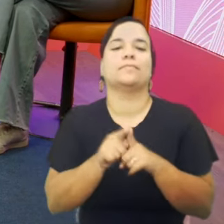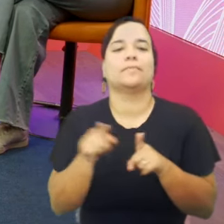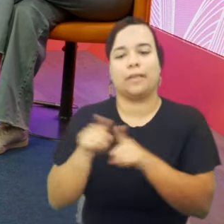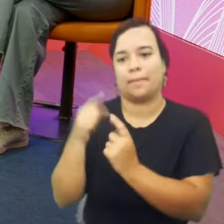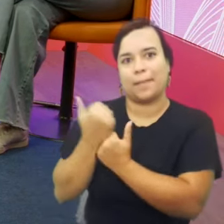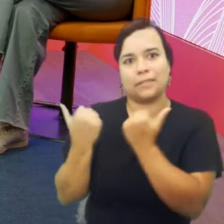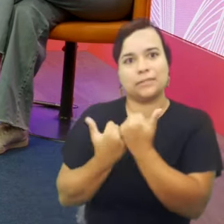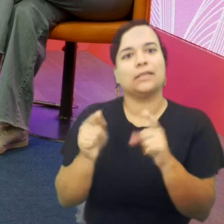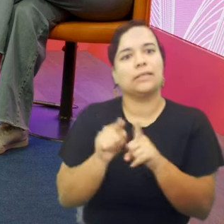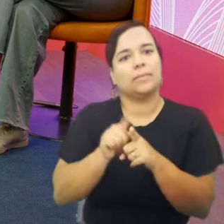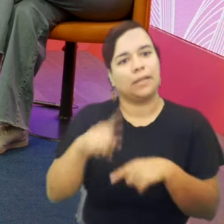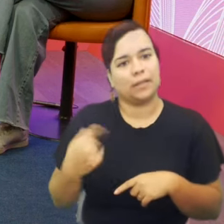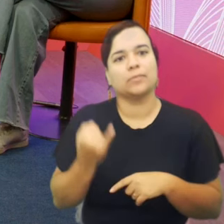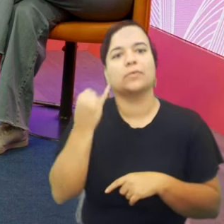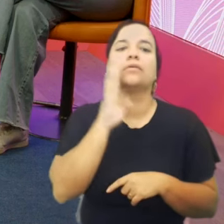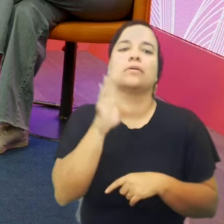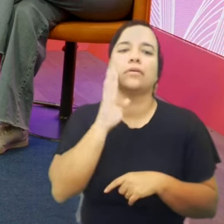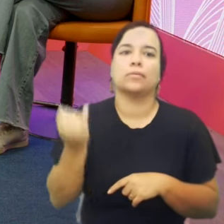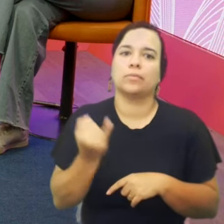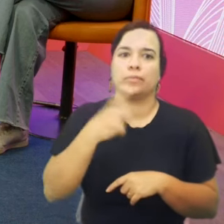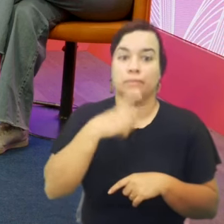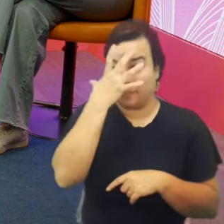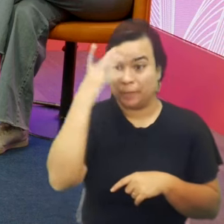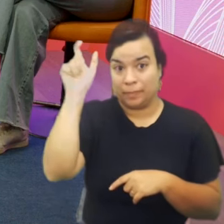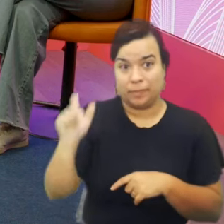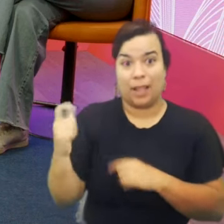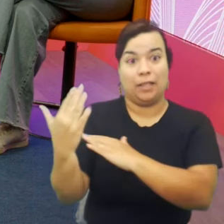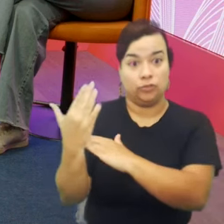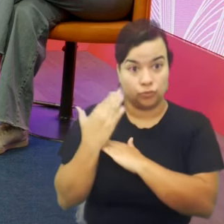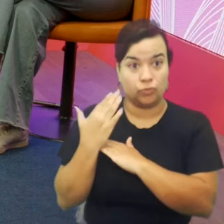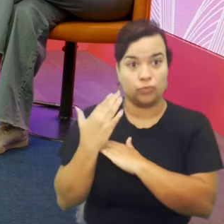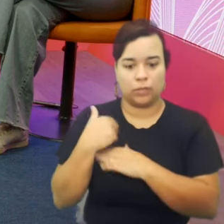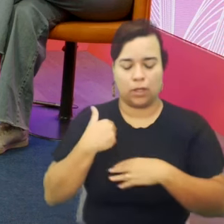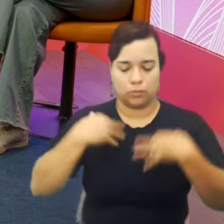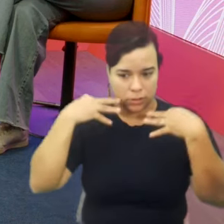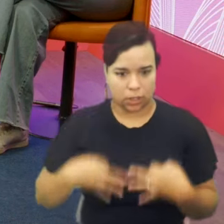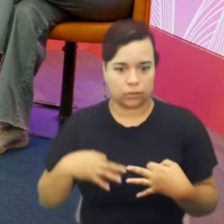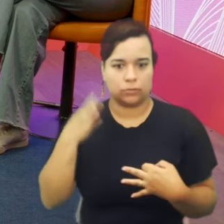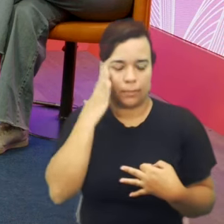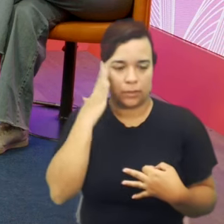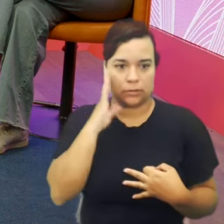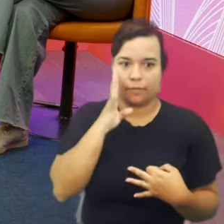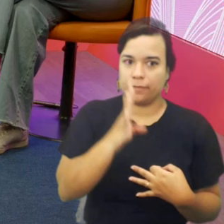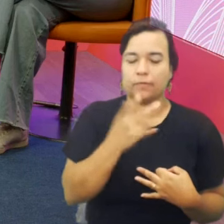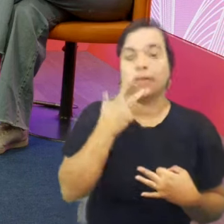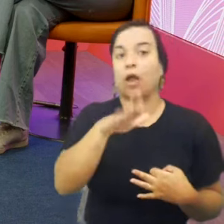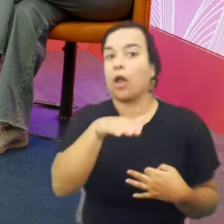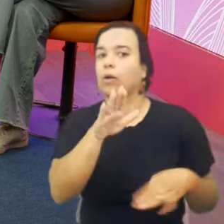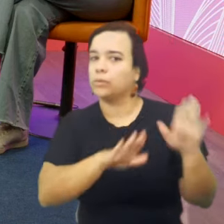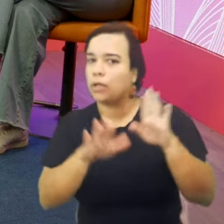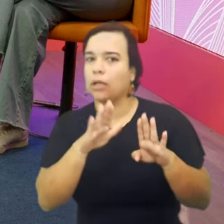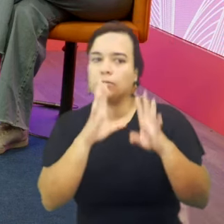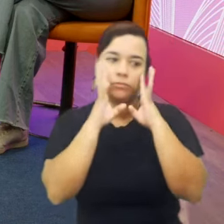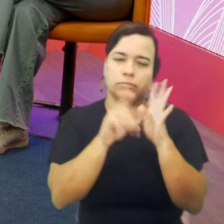porque é importante a gente ter aquela pessoa que vai colocar nossa cabeça no lugar, que vai falar, olha, toma cuidado,